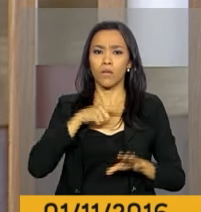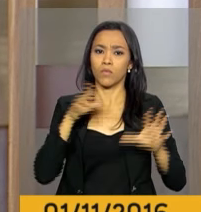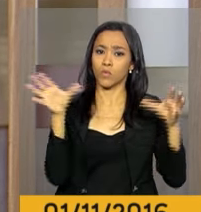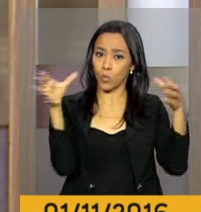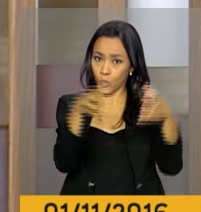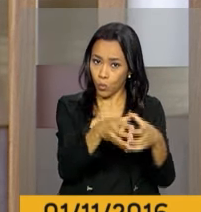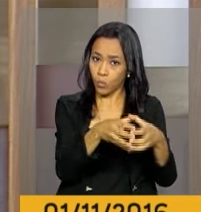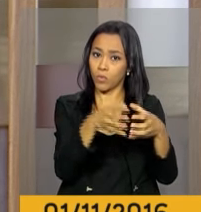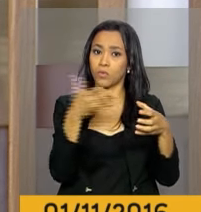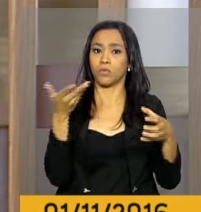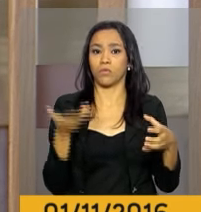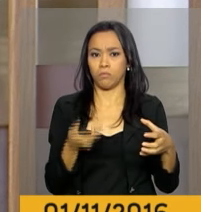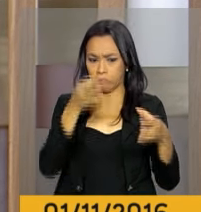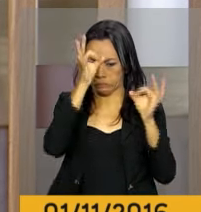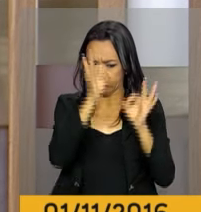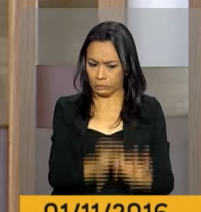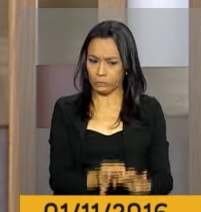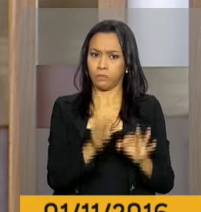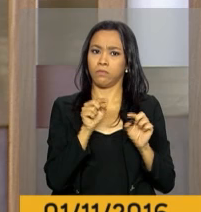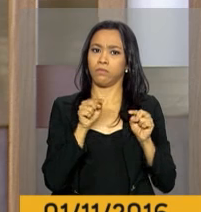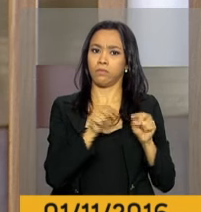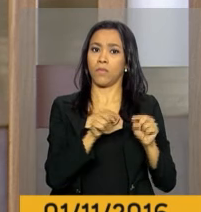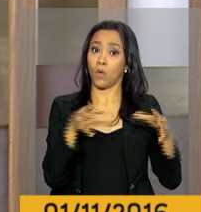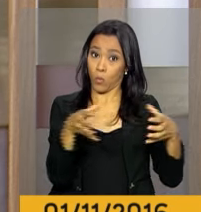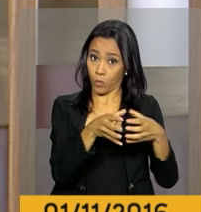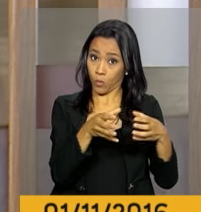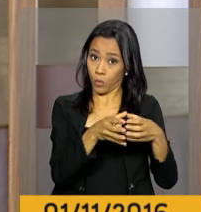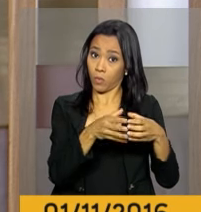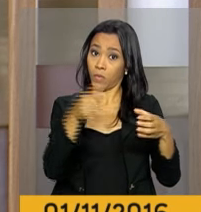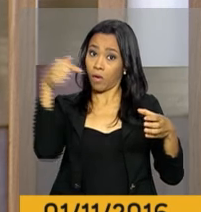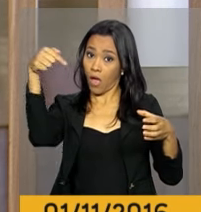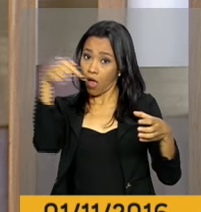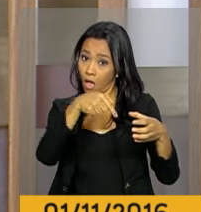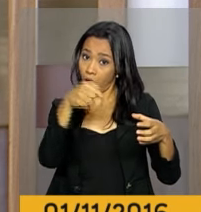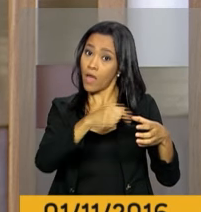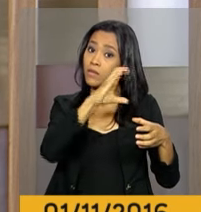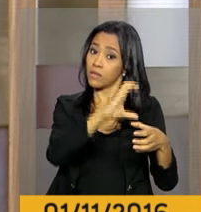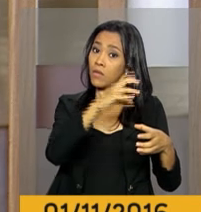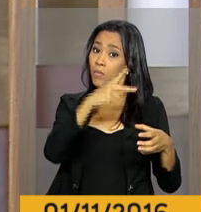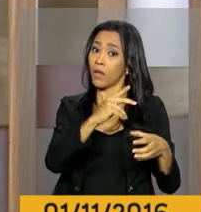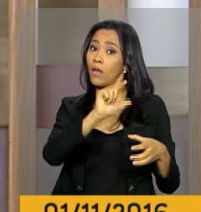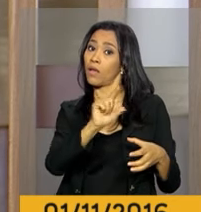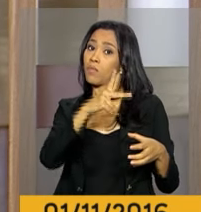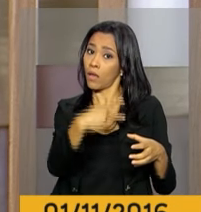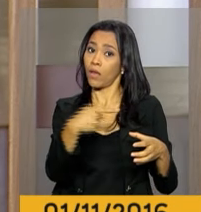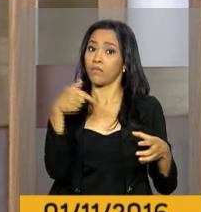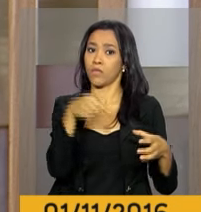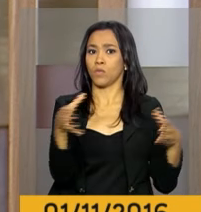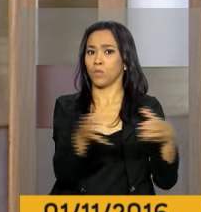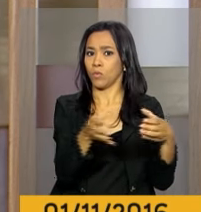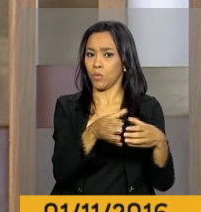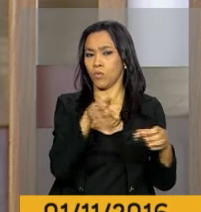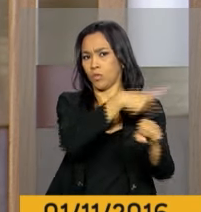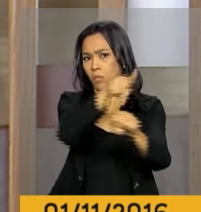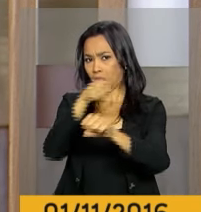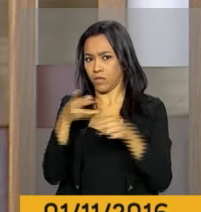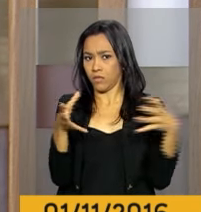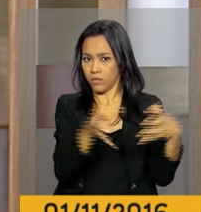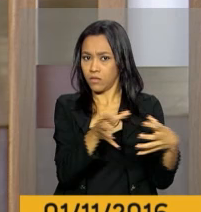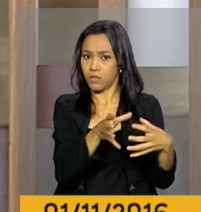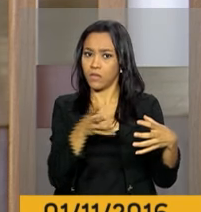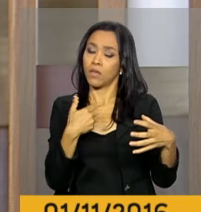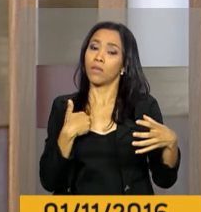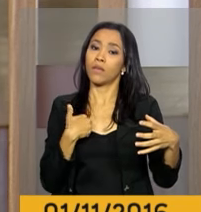determinados. Um dos grupos mais expressivos é exatamente a CPLP, que é um espaço natural